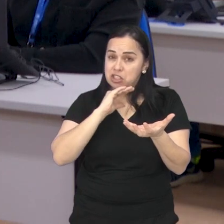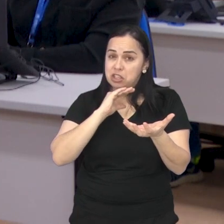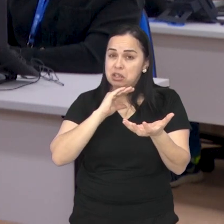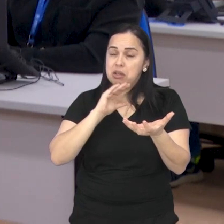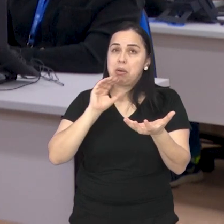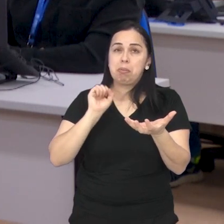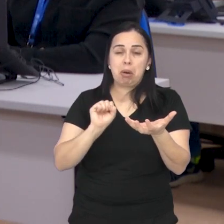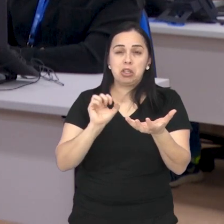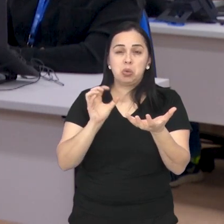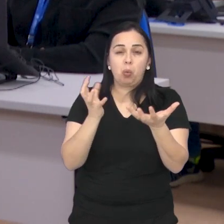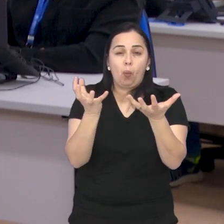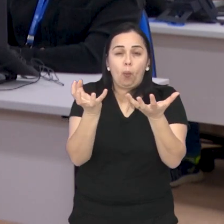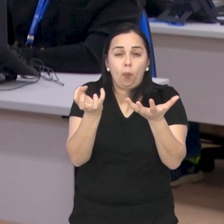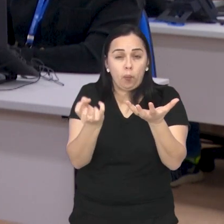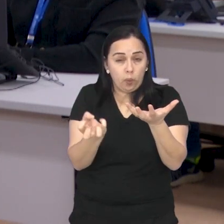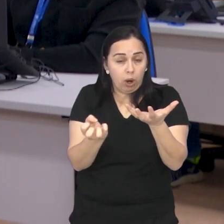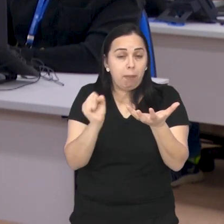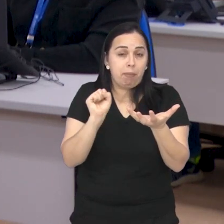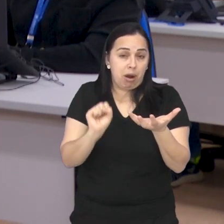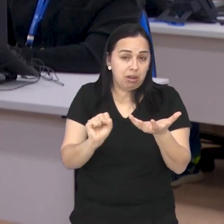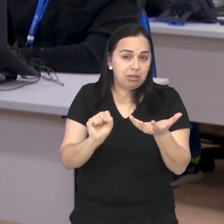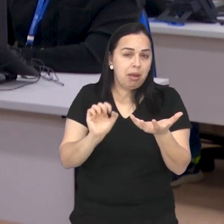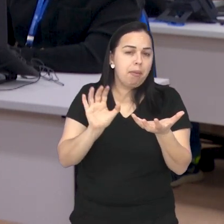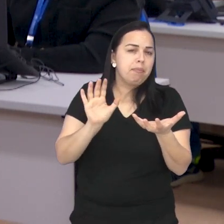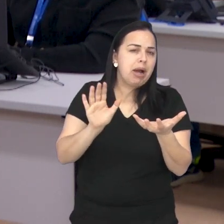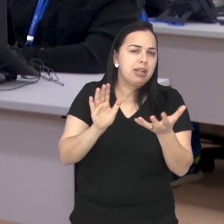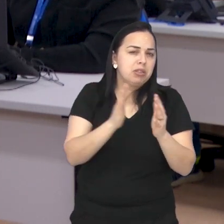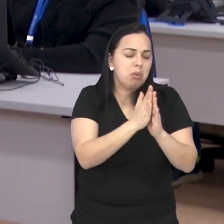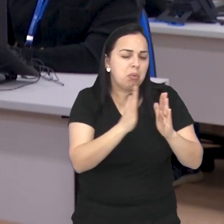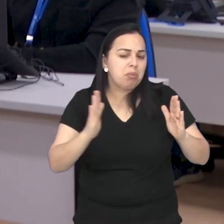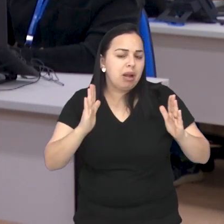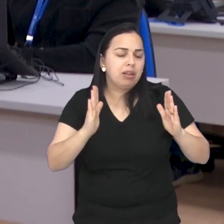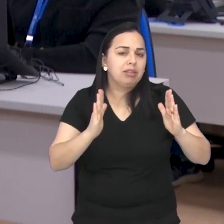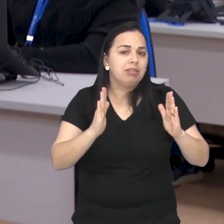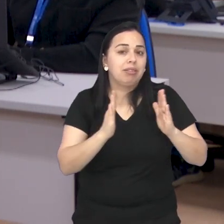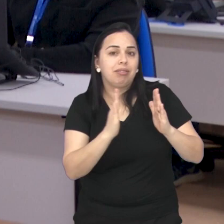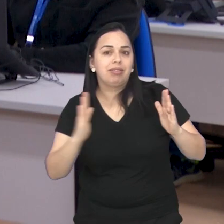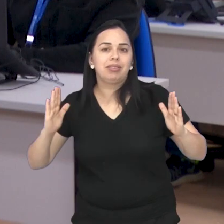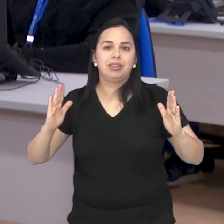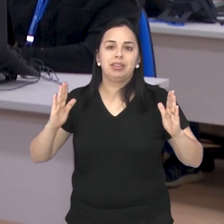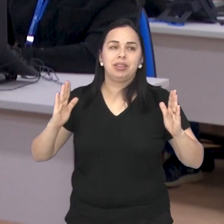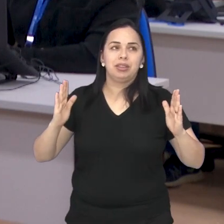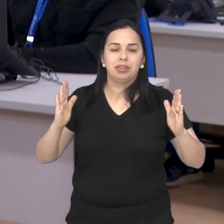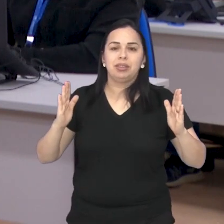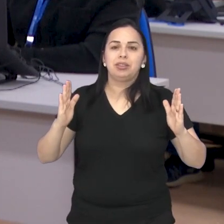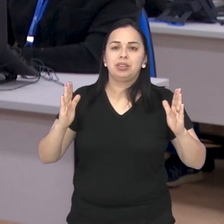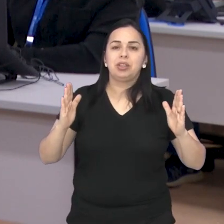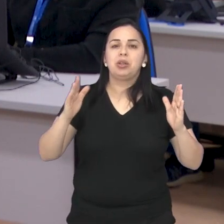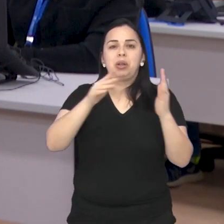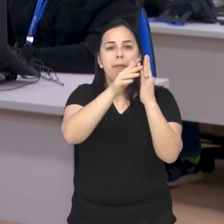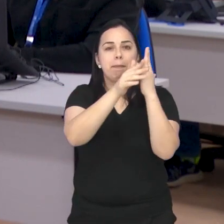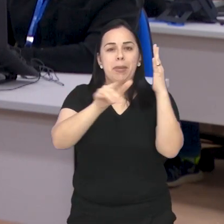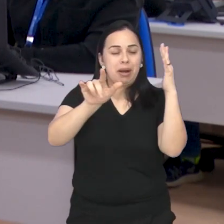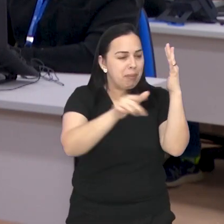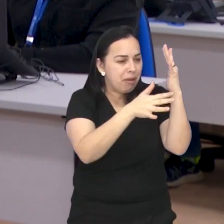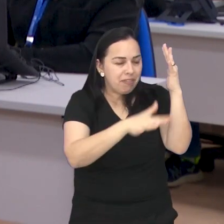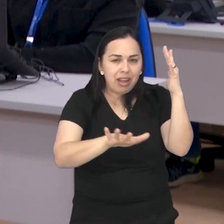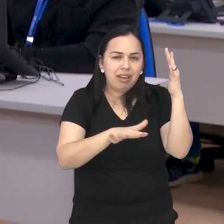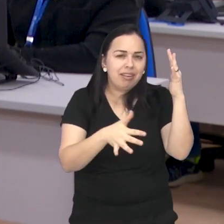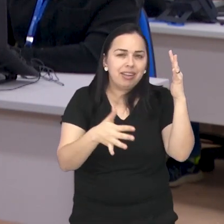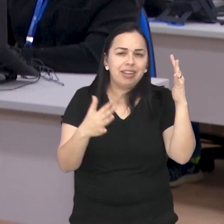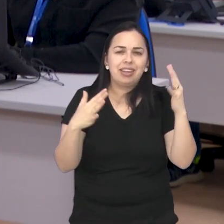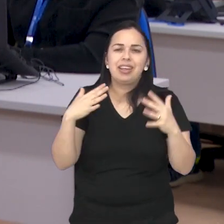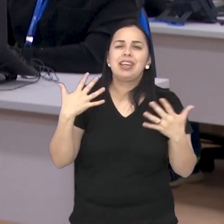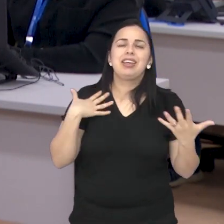calor, pode também levar a dias mais secos. E será que esse fenômeno vai durar muito? Teremos uma primavera e um verão mais